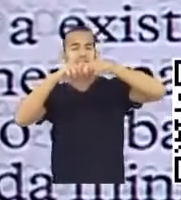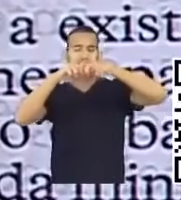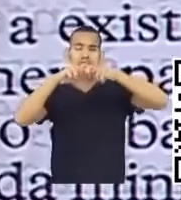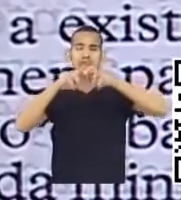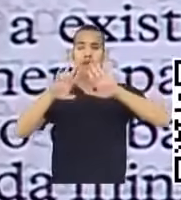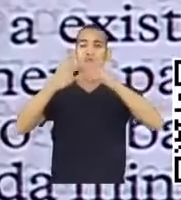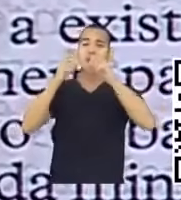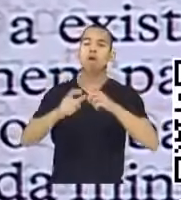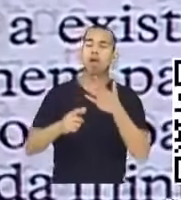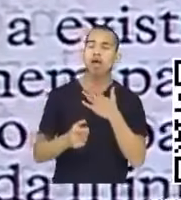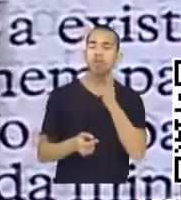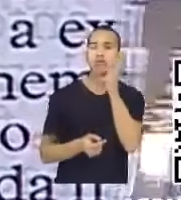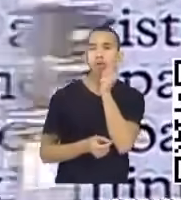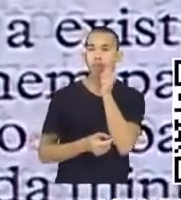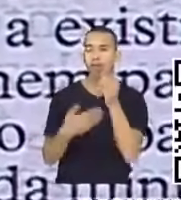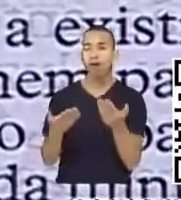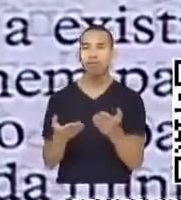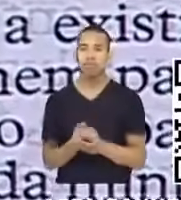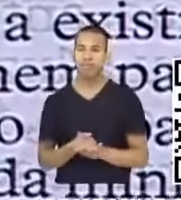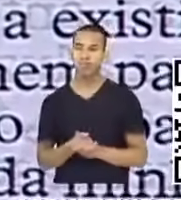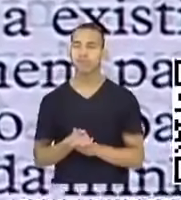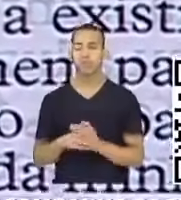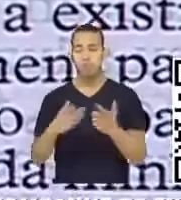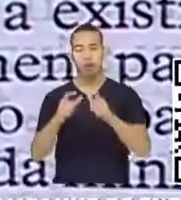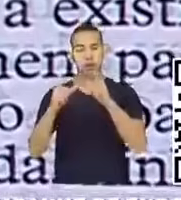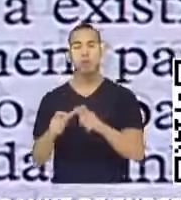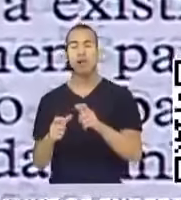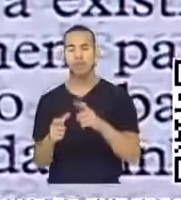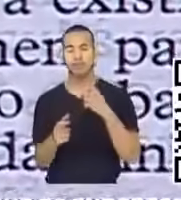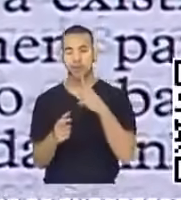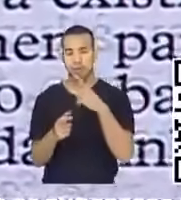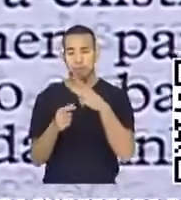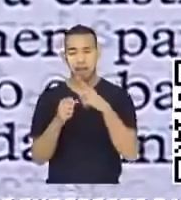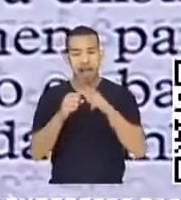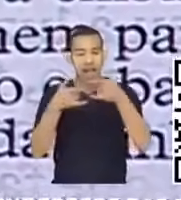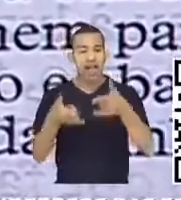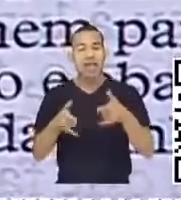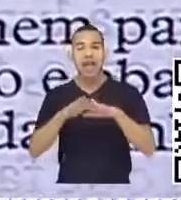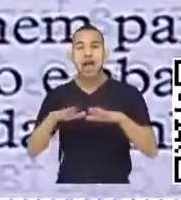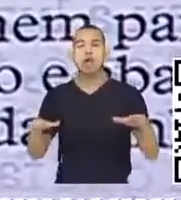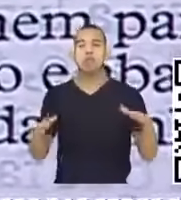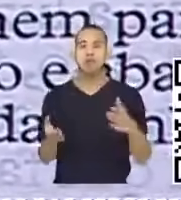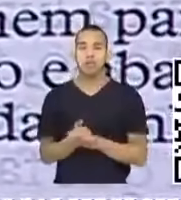em qual lugar que eu vou dormir qual lugar qual o tamanho da minha cama